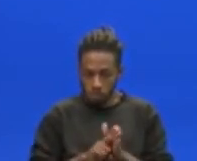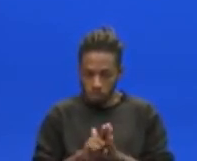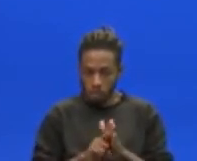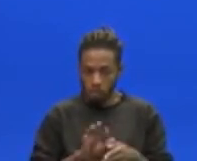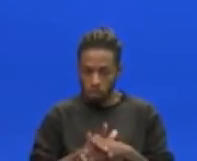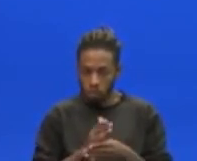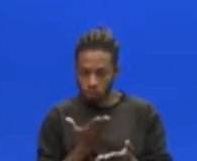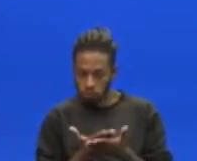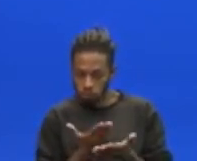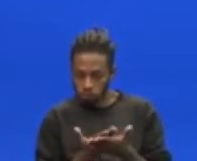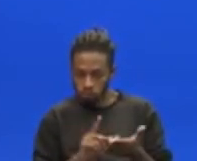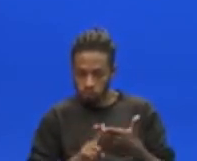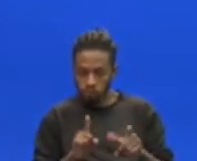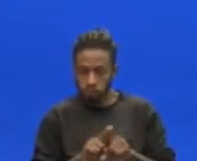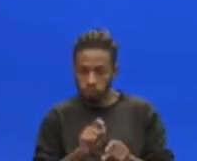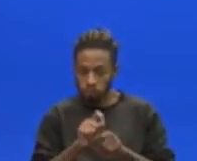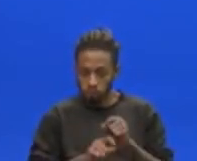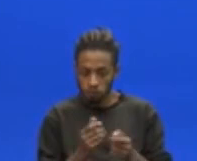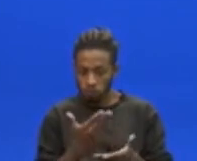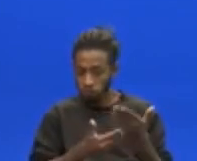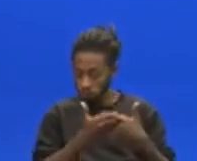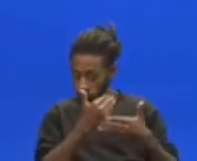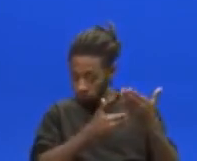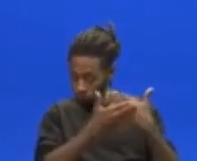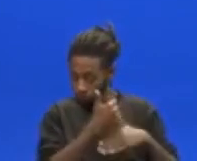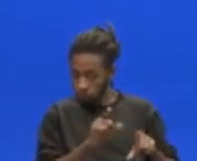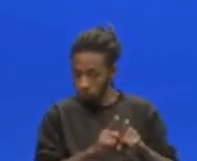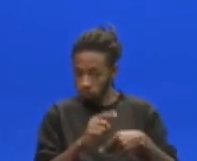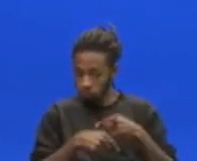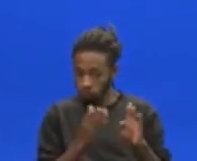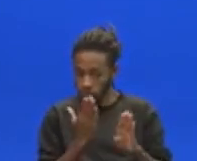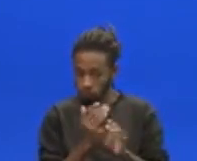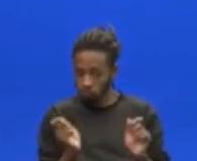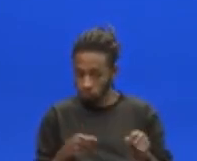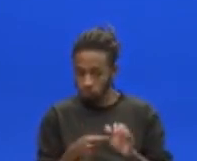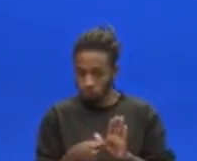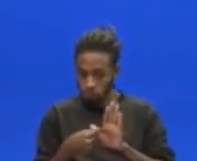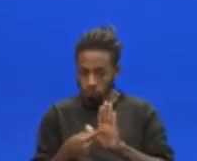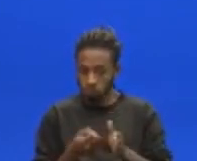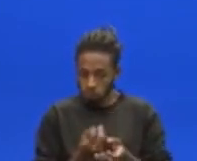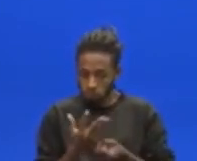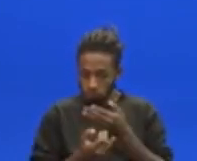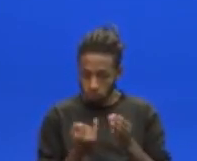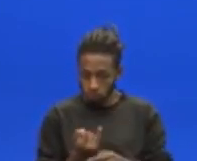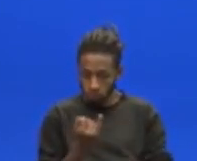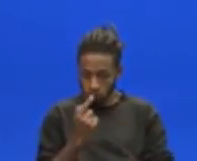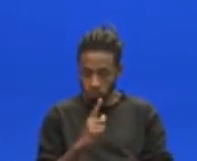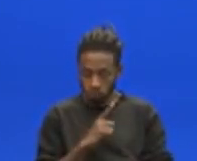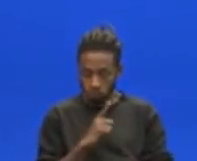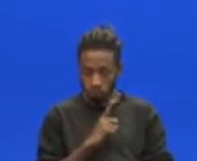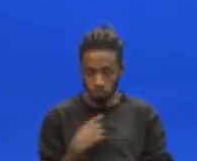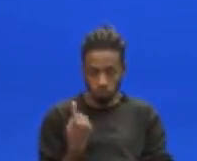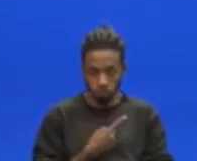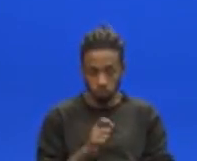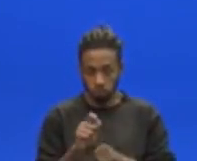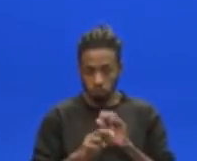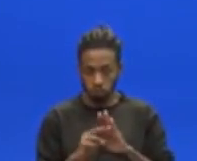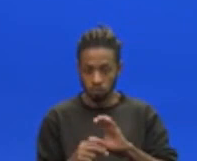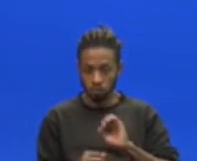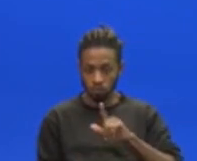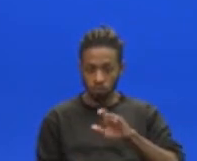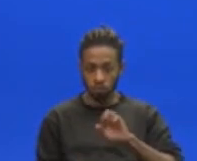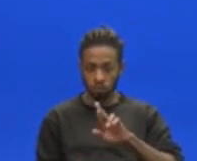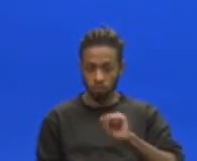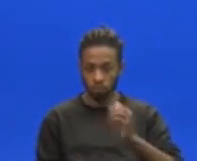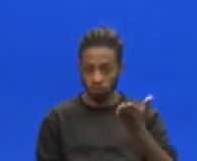doença, dado muito por seus antecessores, e com isso consegue trazer informações bastante importantes a respeito da cólera naquele